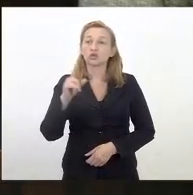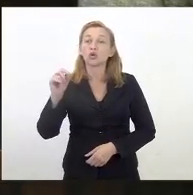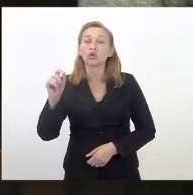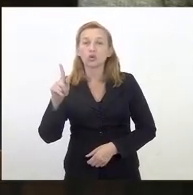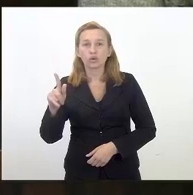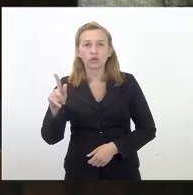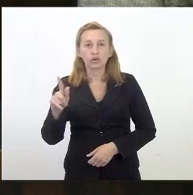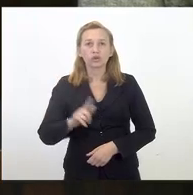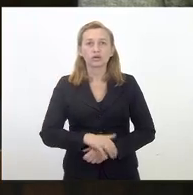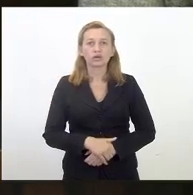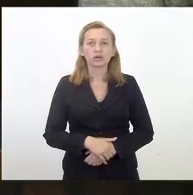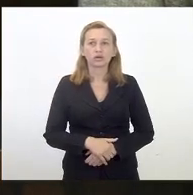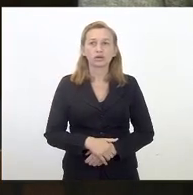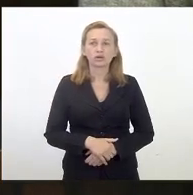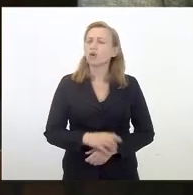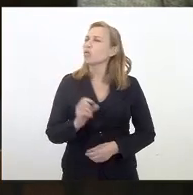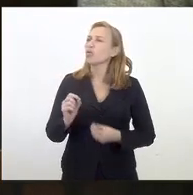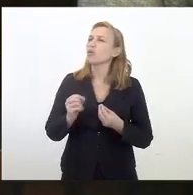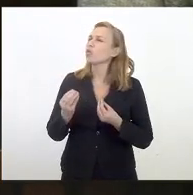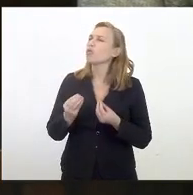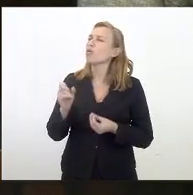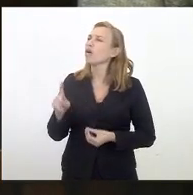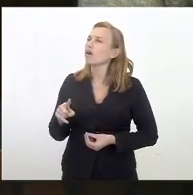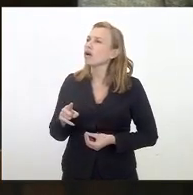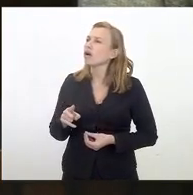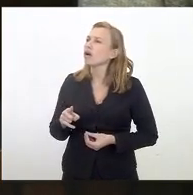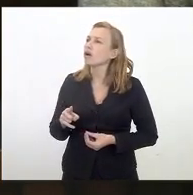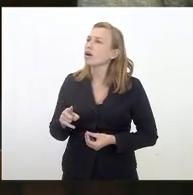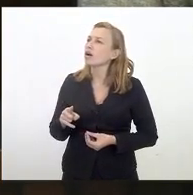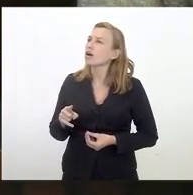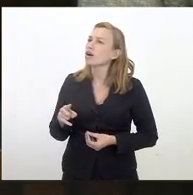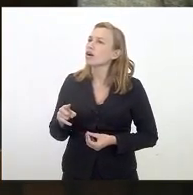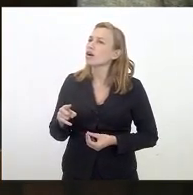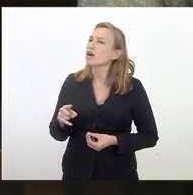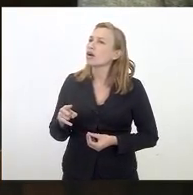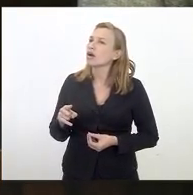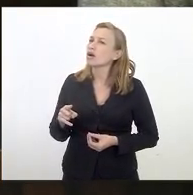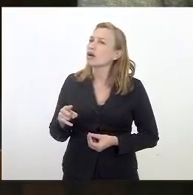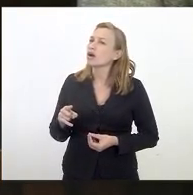Logan e como é que é subir